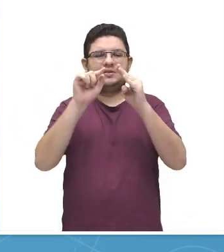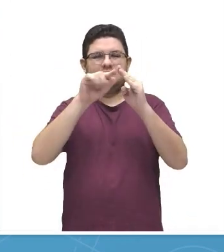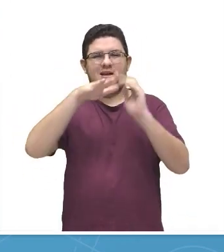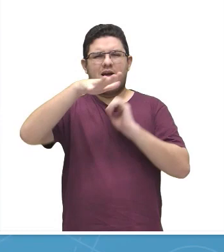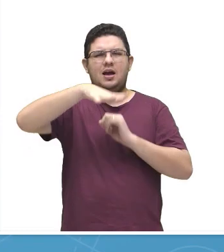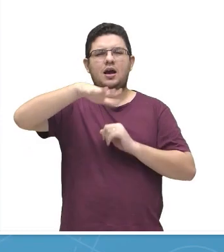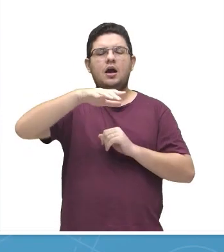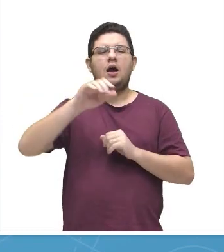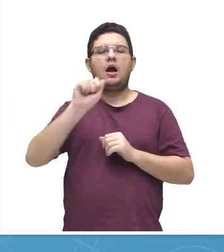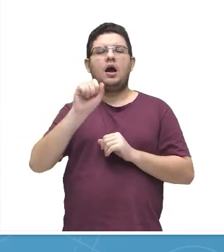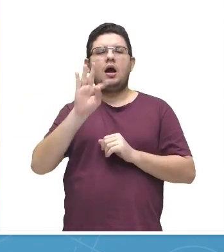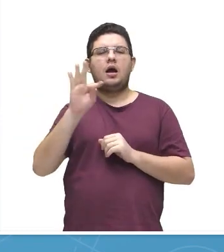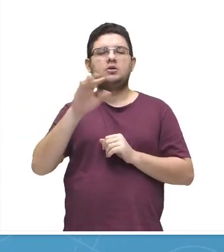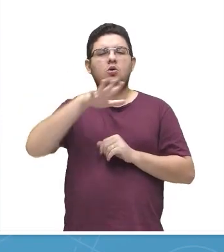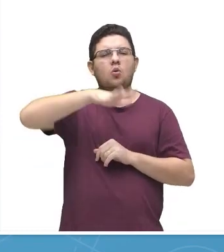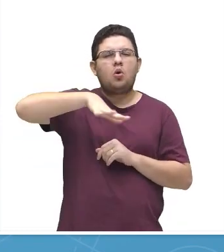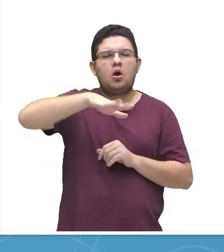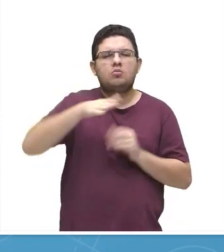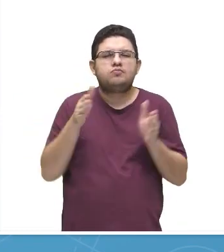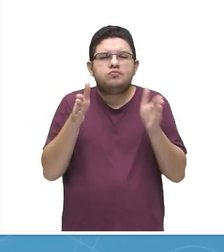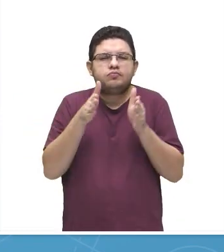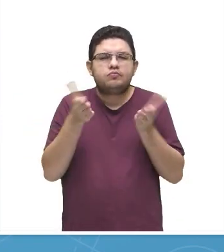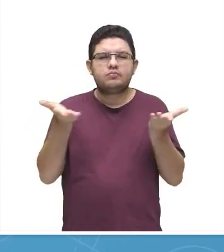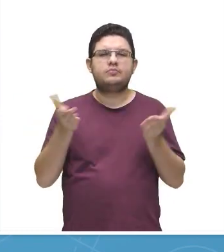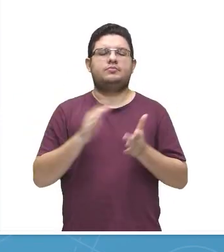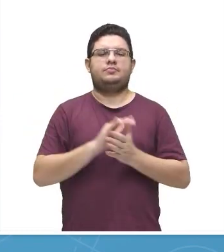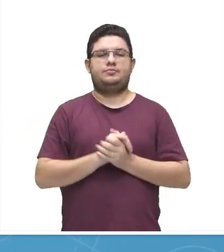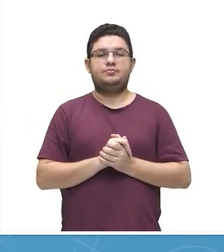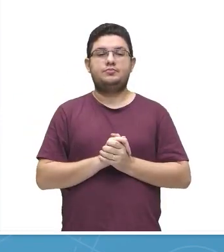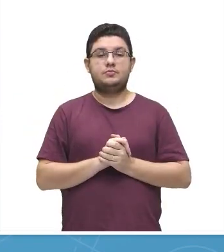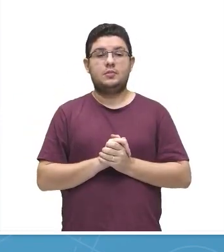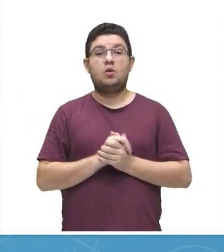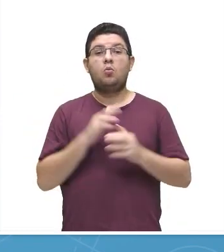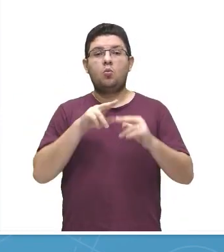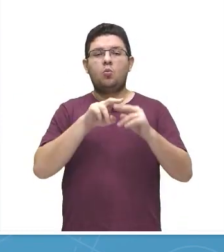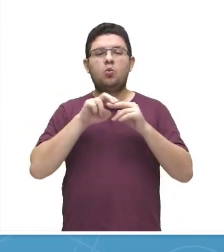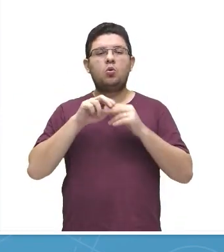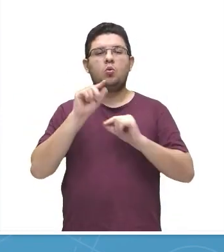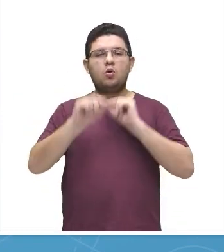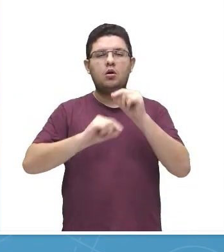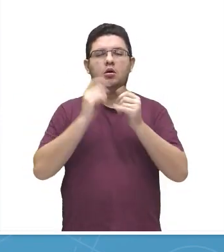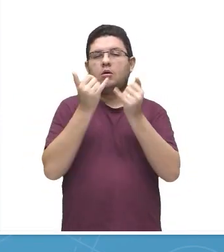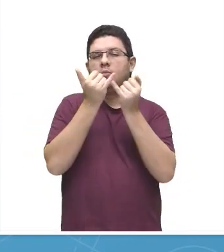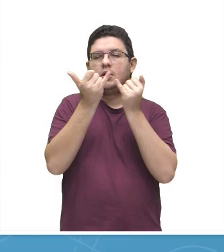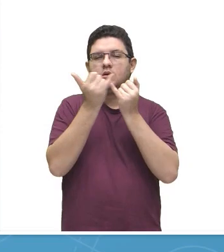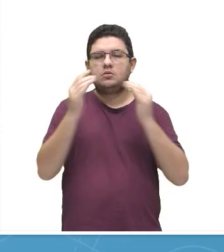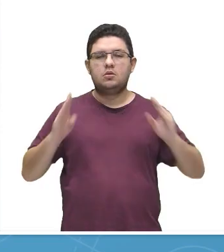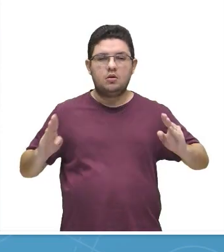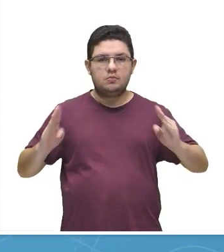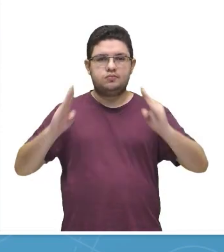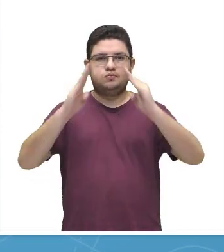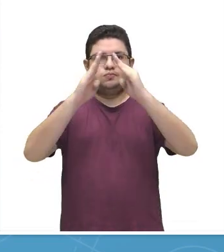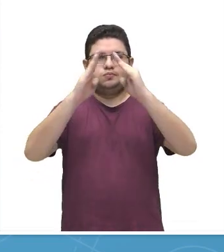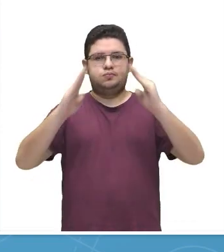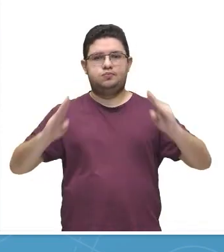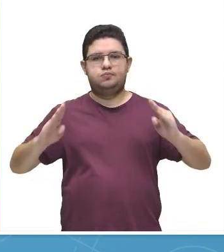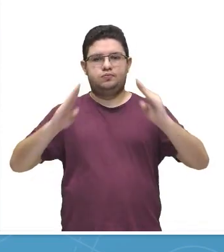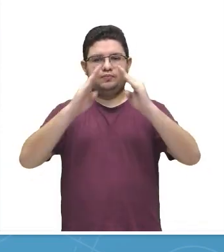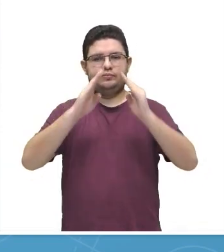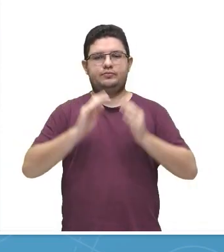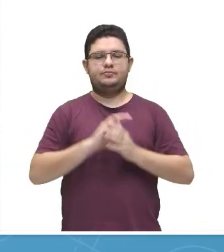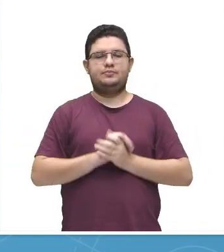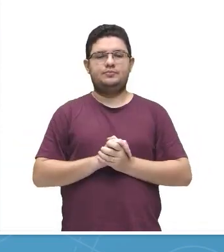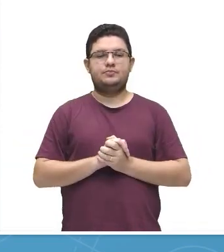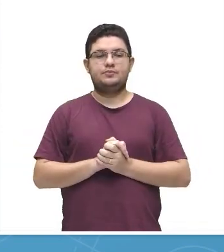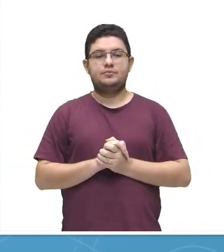bem específicos. Daí a ideia de pirâmide, para a gente memorizar qual é a situação de uso de um e de outro. A gente vai vendo